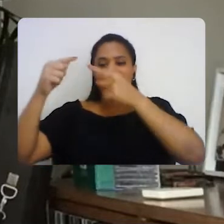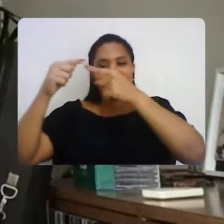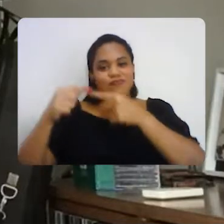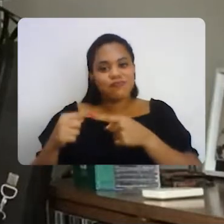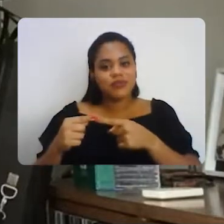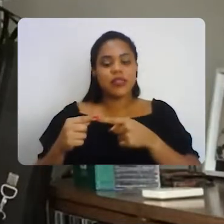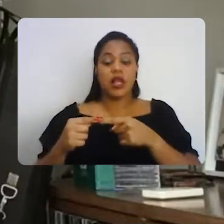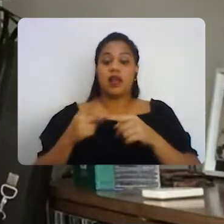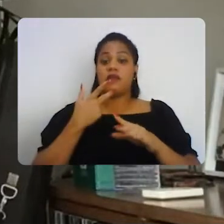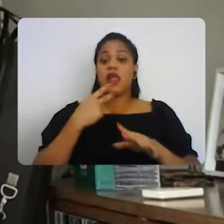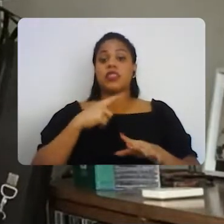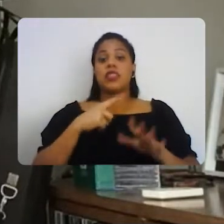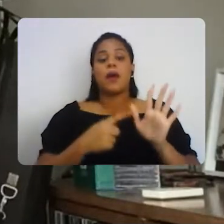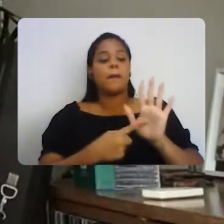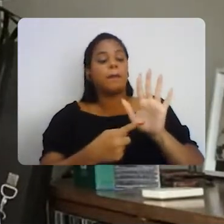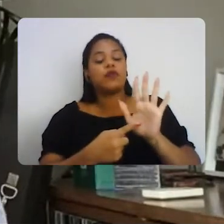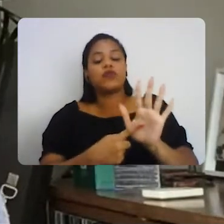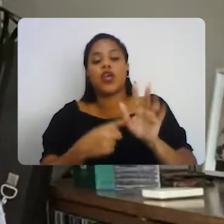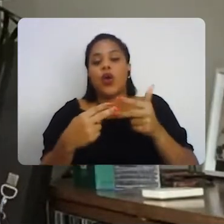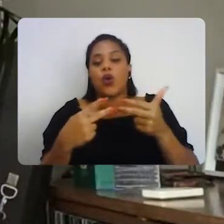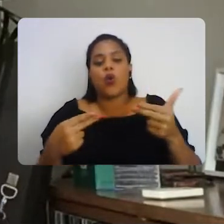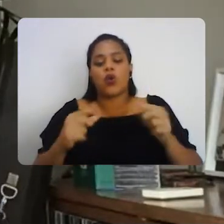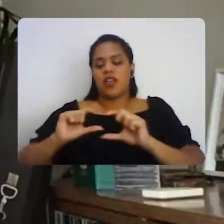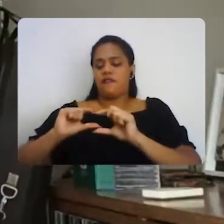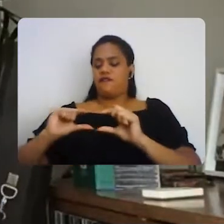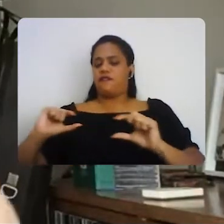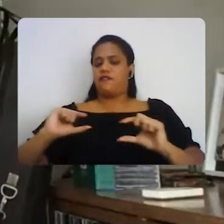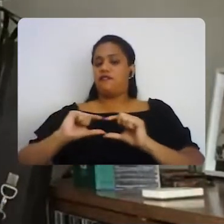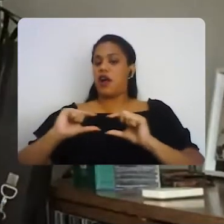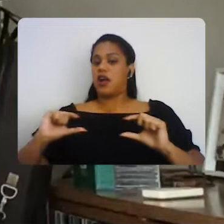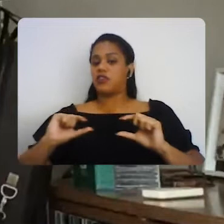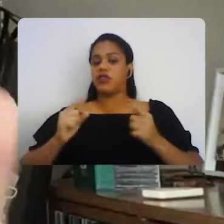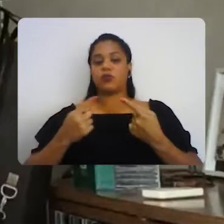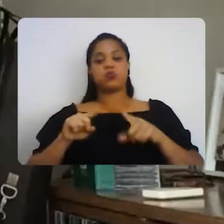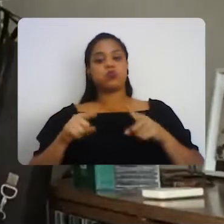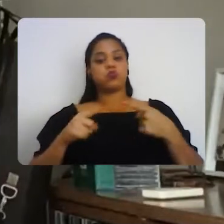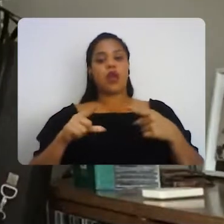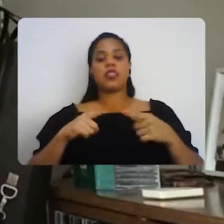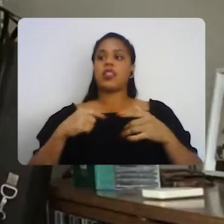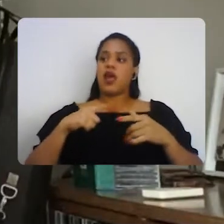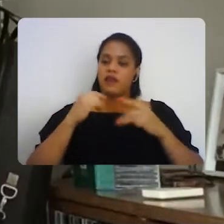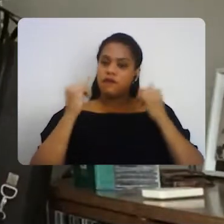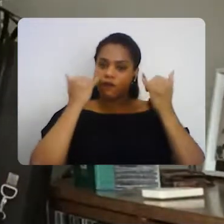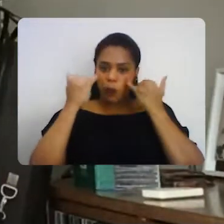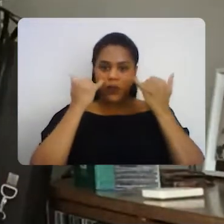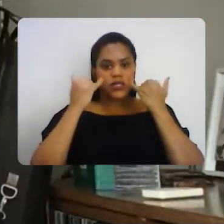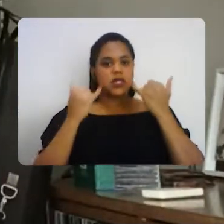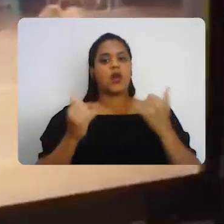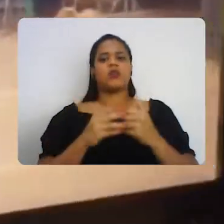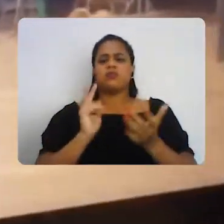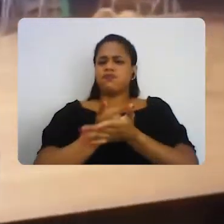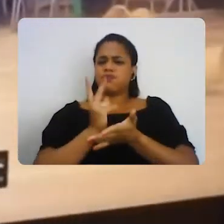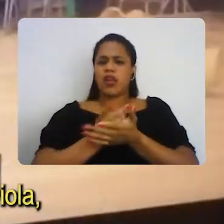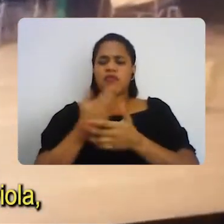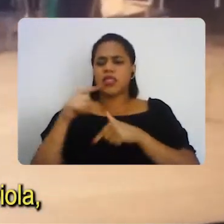desse universo, ele traz alguma coisa na faixa, na parte da trilha que tem essa informação, nunca ficou de